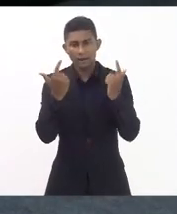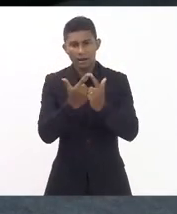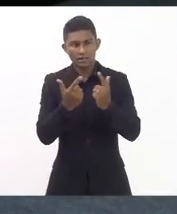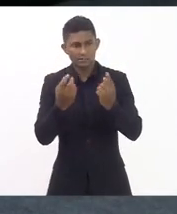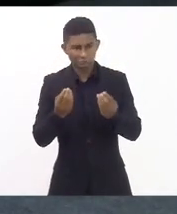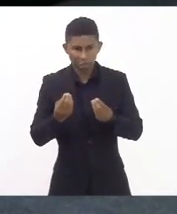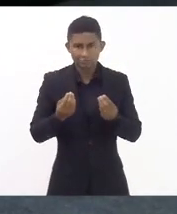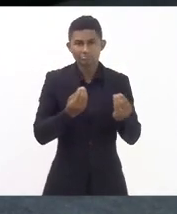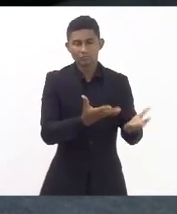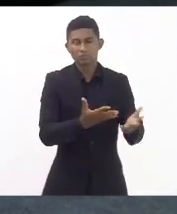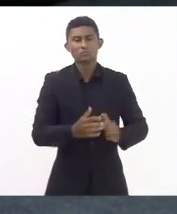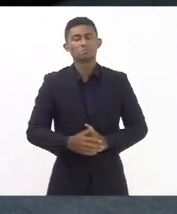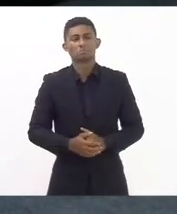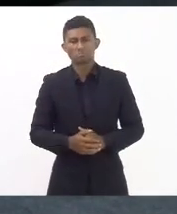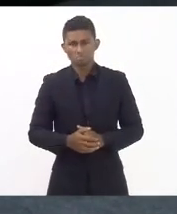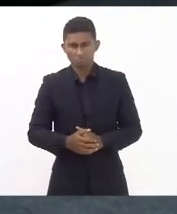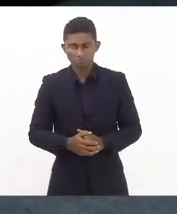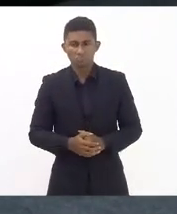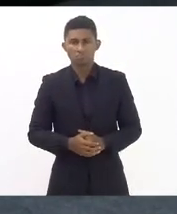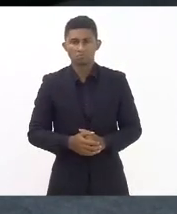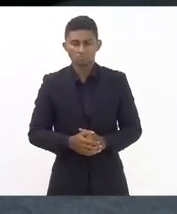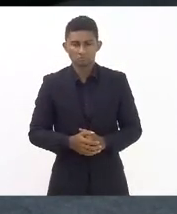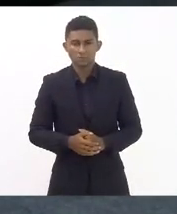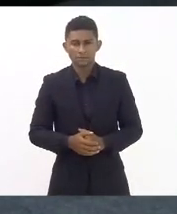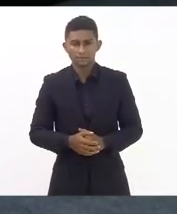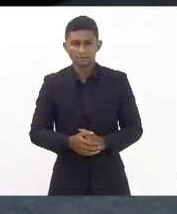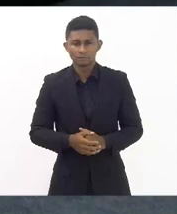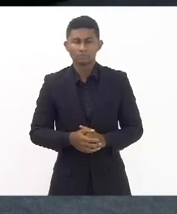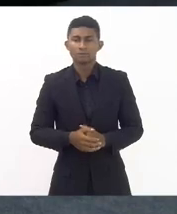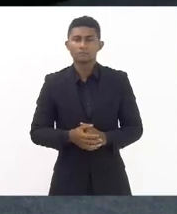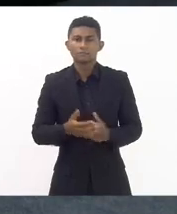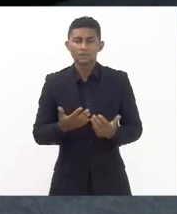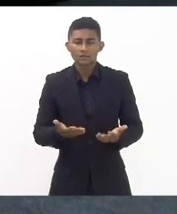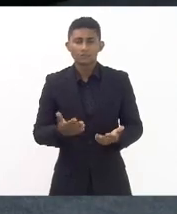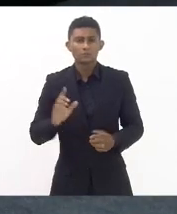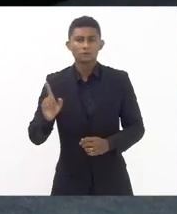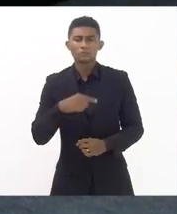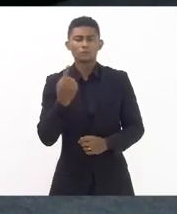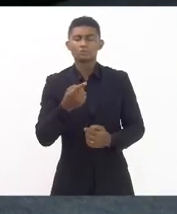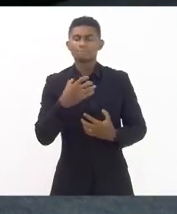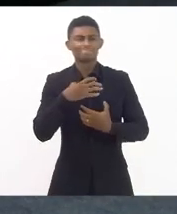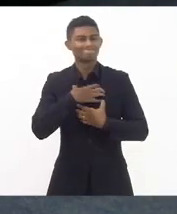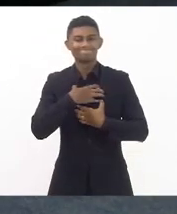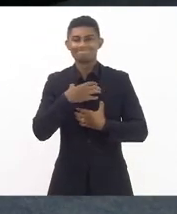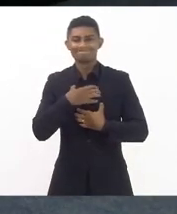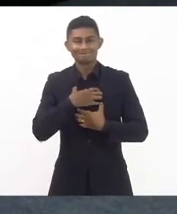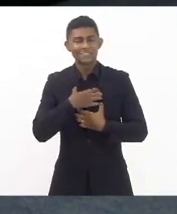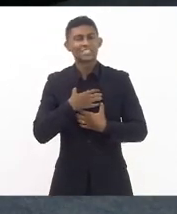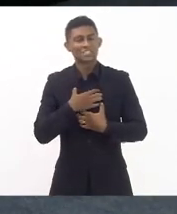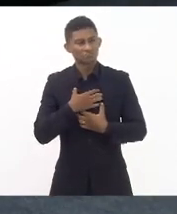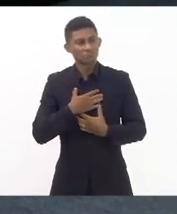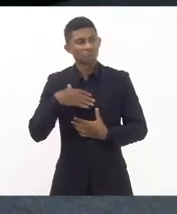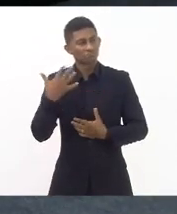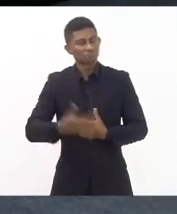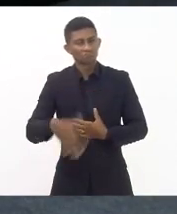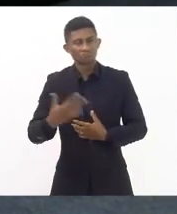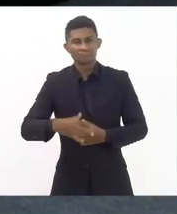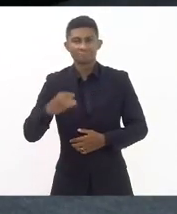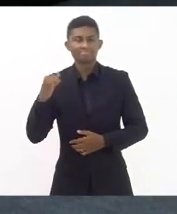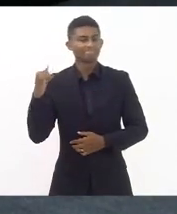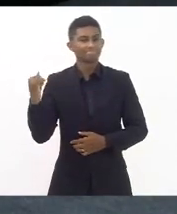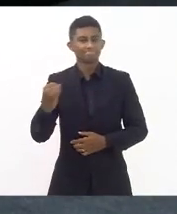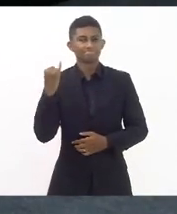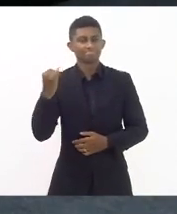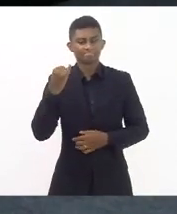a uma pessoa, né? E essa homenagem para nós significou muita coisa, sabe,